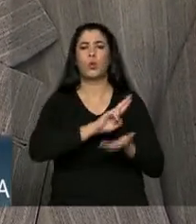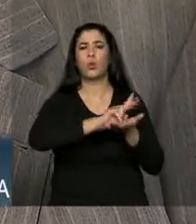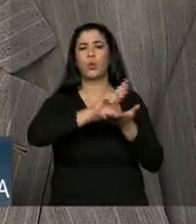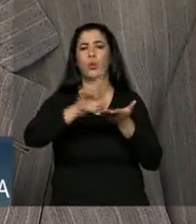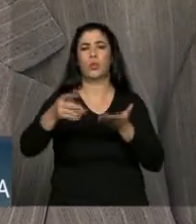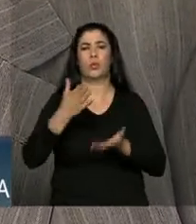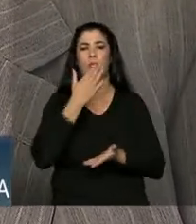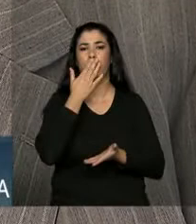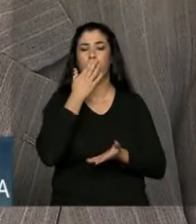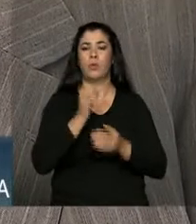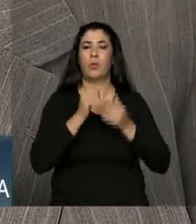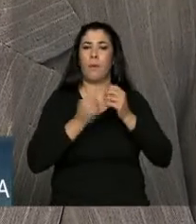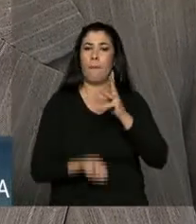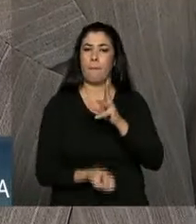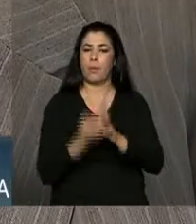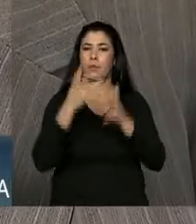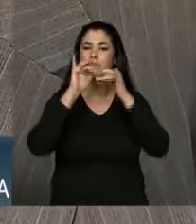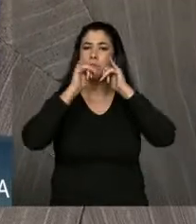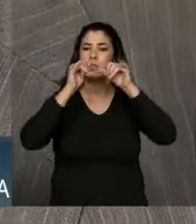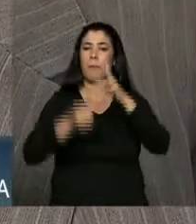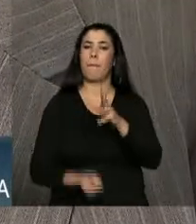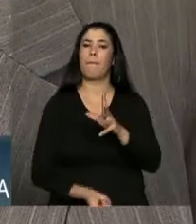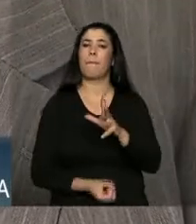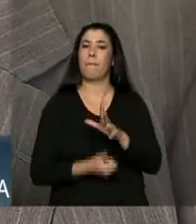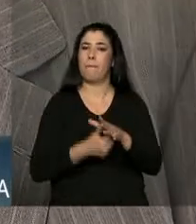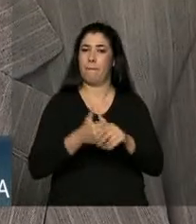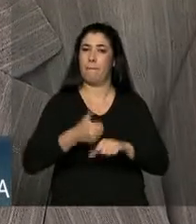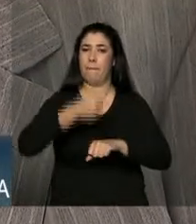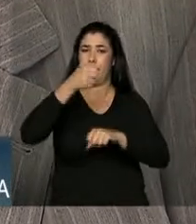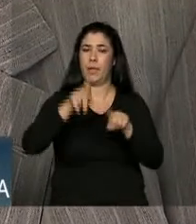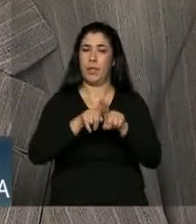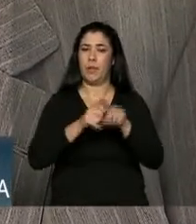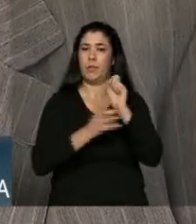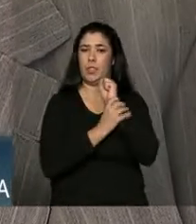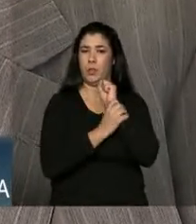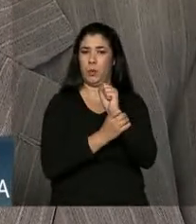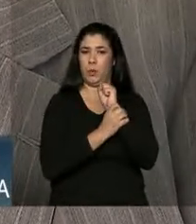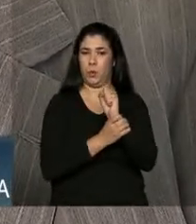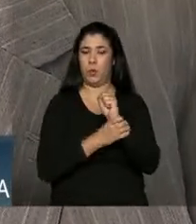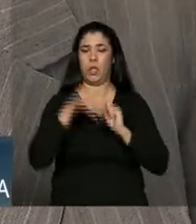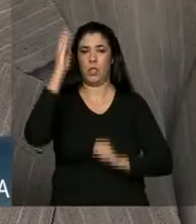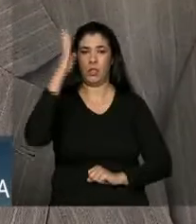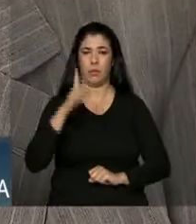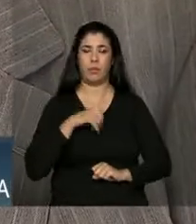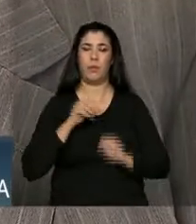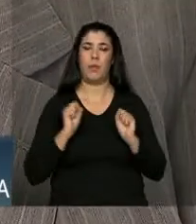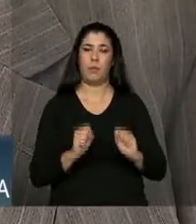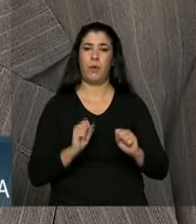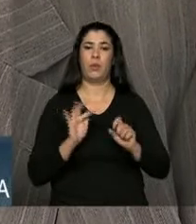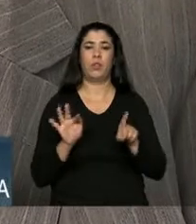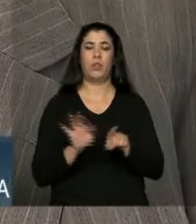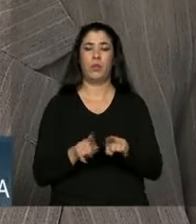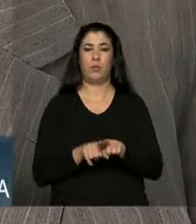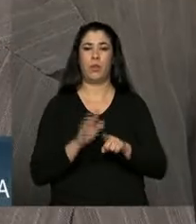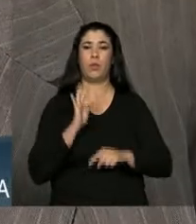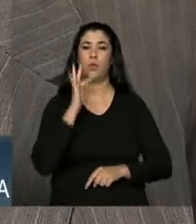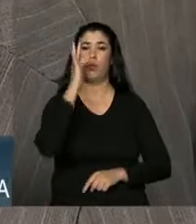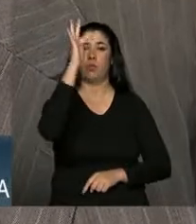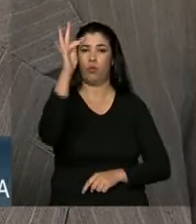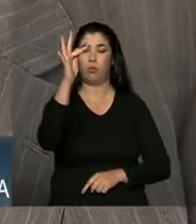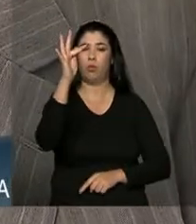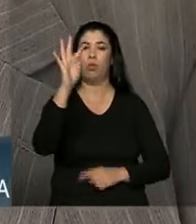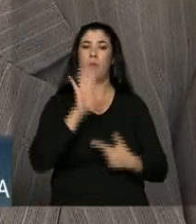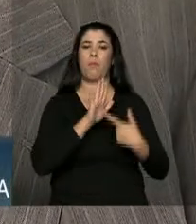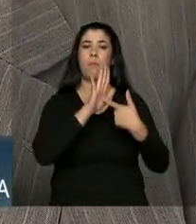melhorar a eficiência energética a segurança energética brasileira e para que nós possamos fazer frente a uma